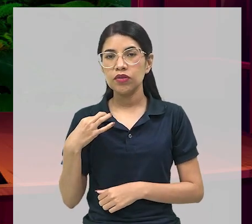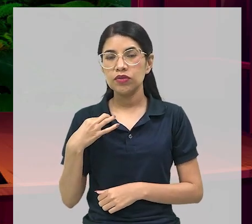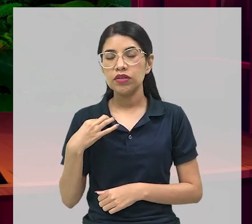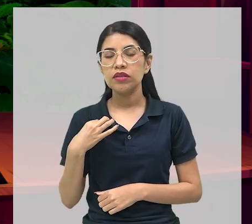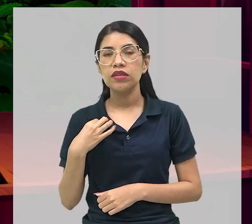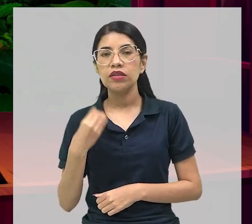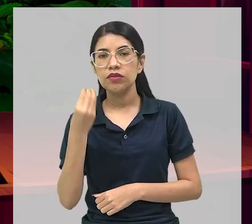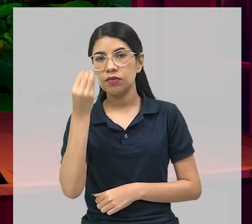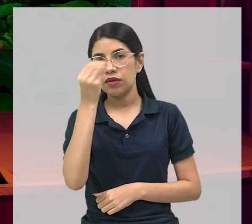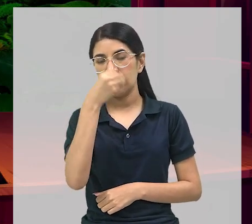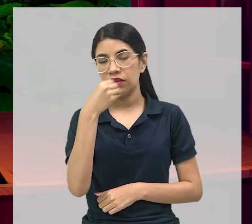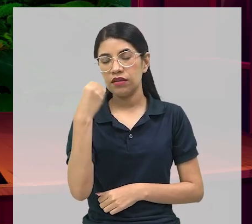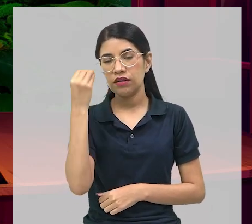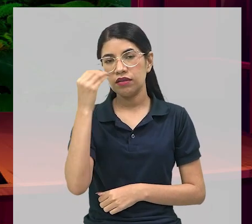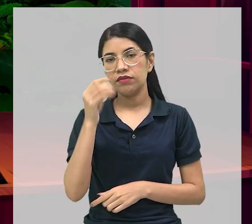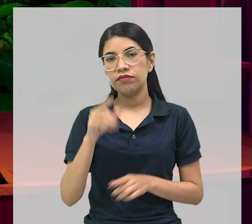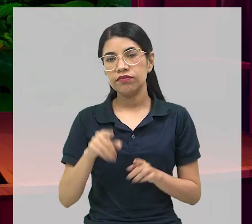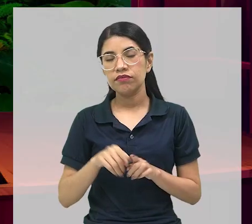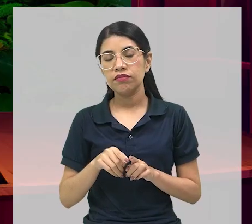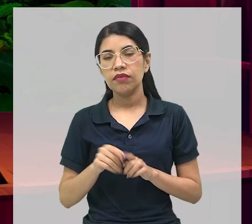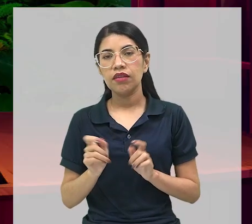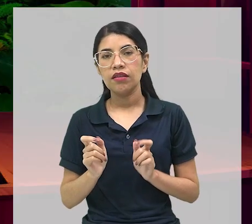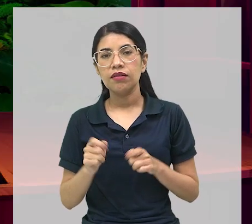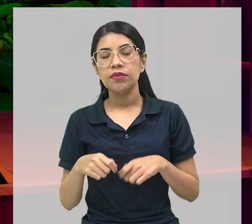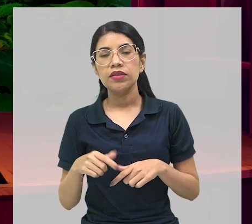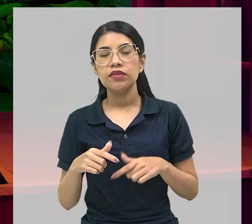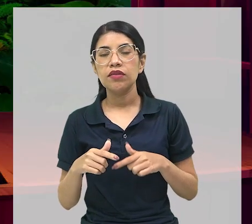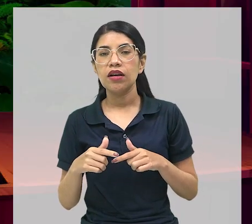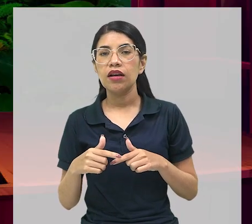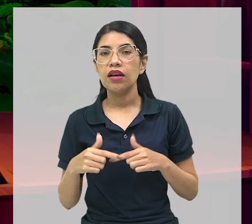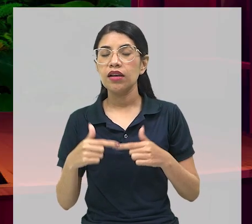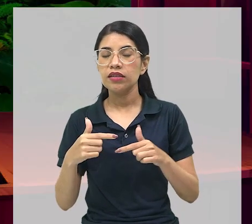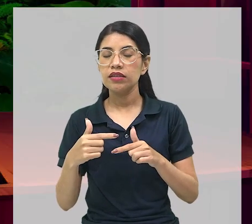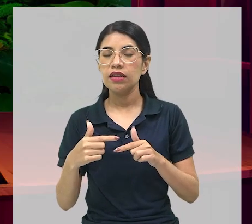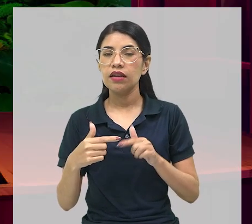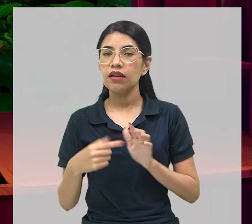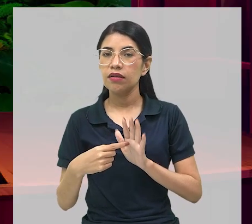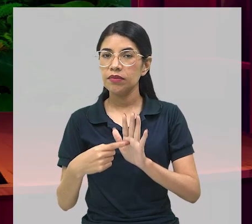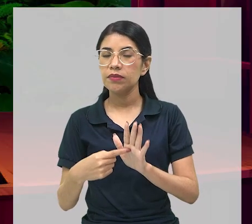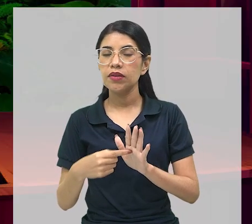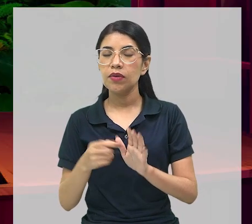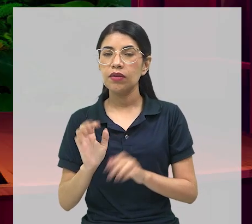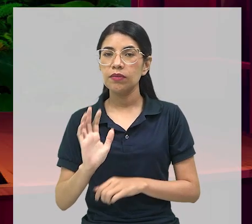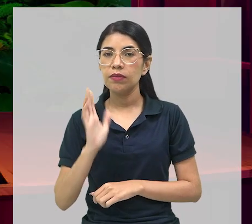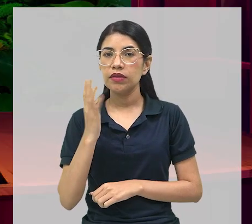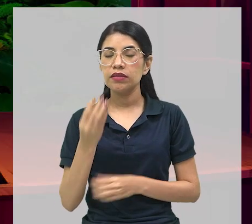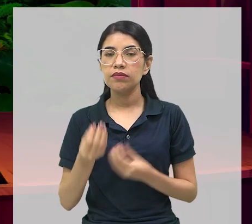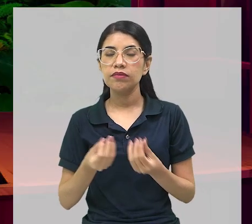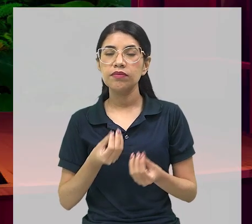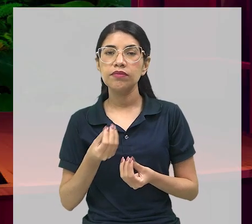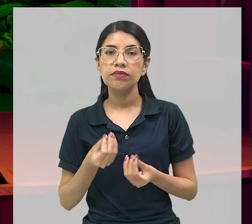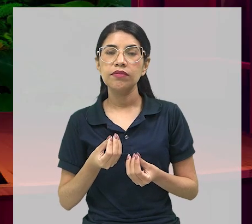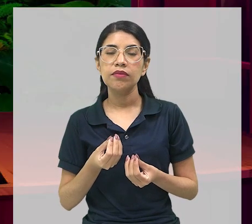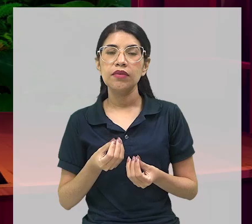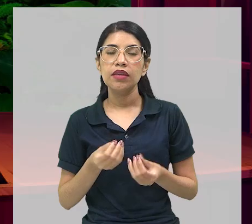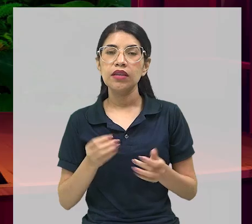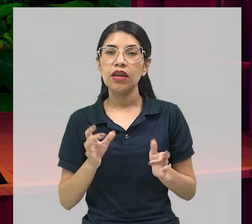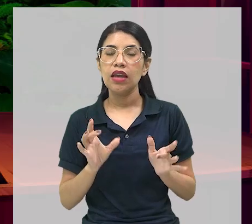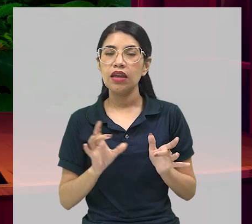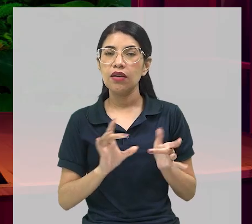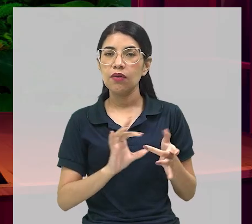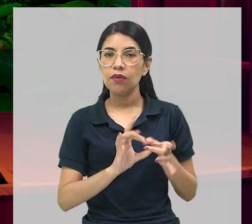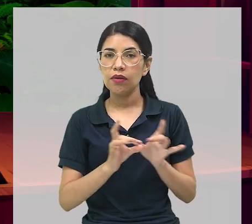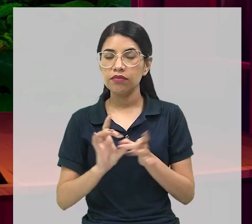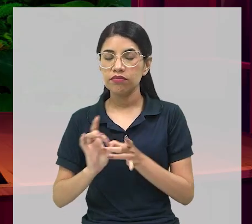maquiador, justamente para aquela ação cênica acontecer de uma forma que seja